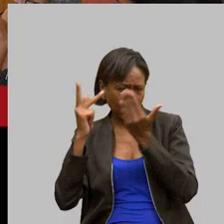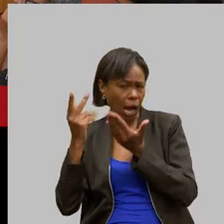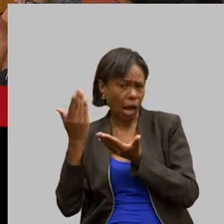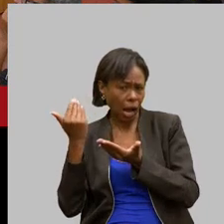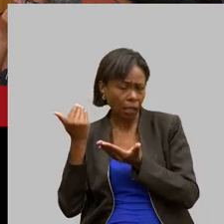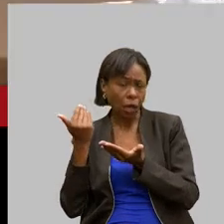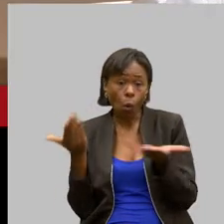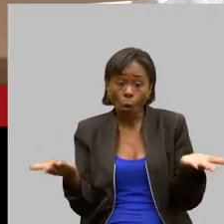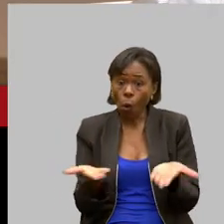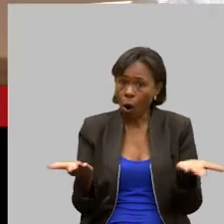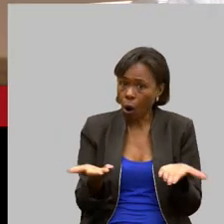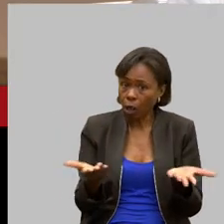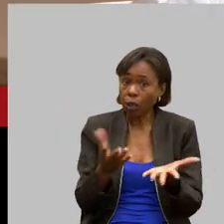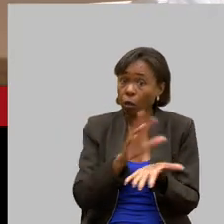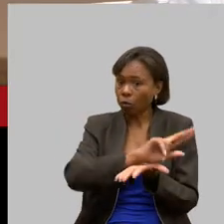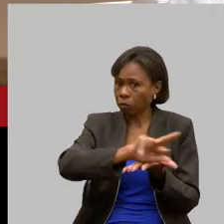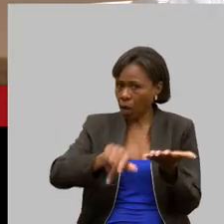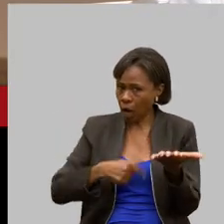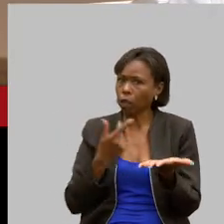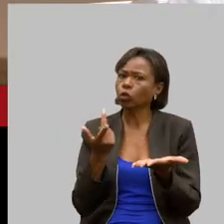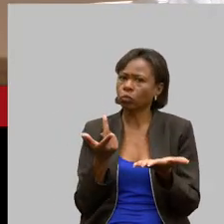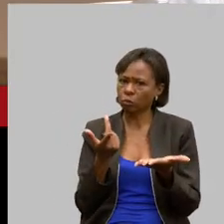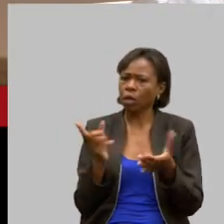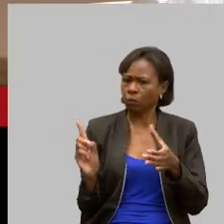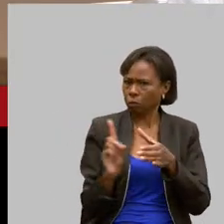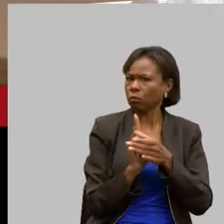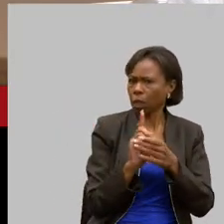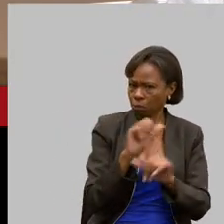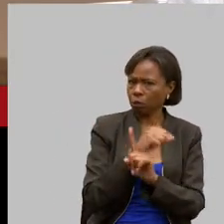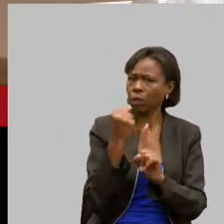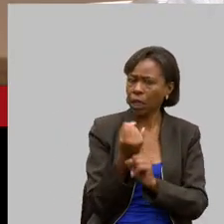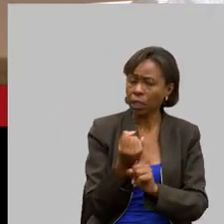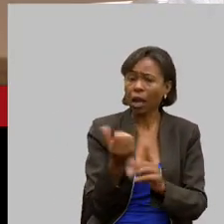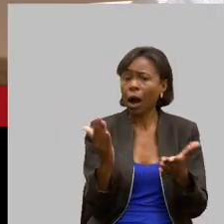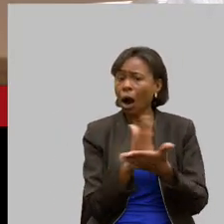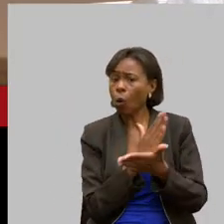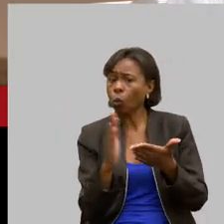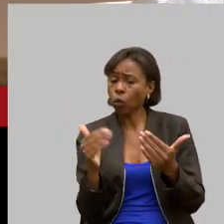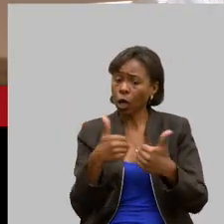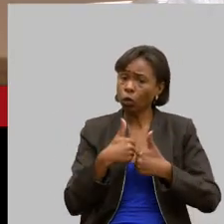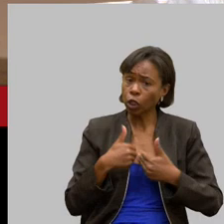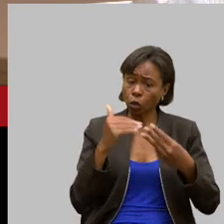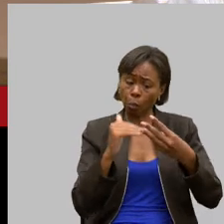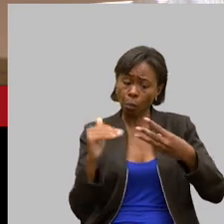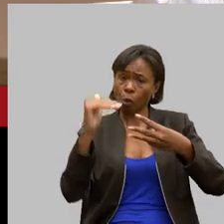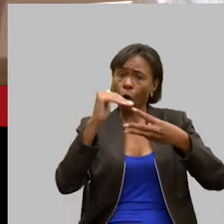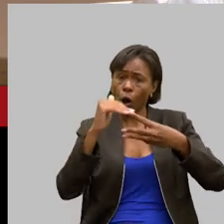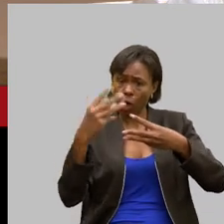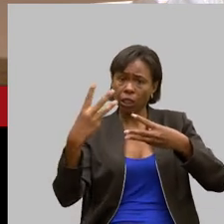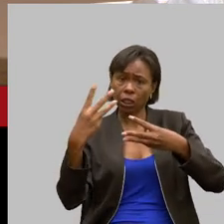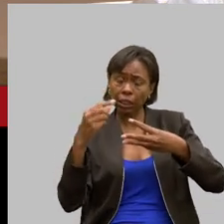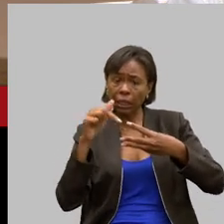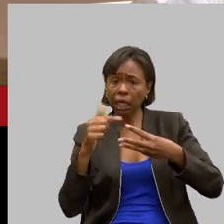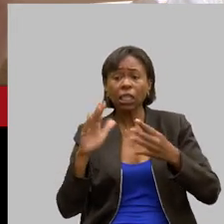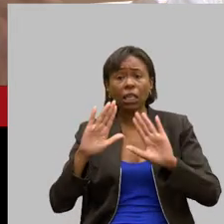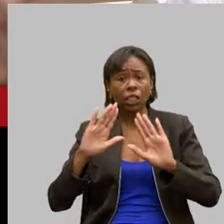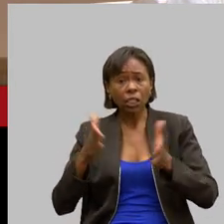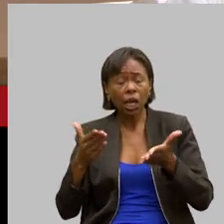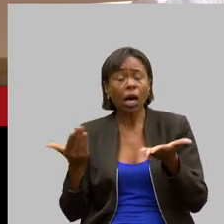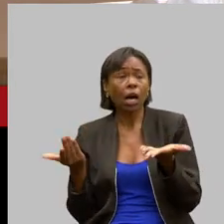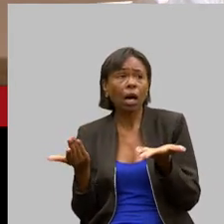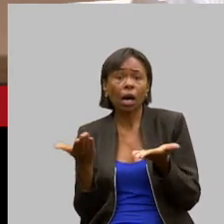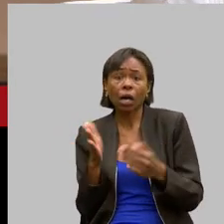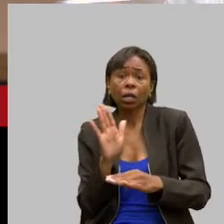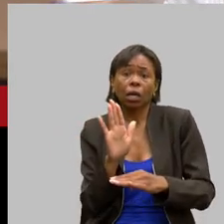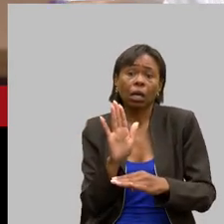sociedade e alguns com suporte três que já perderam seus pais quem vai cuidar do meu filho quando eu